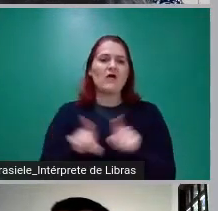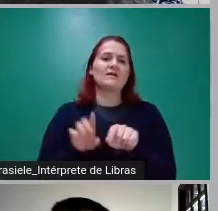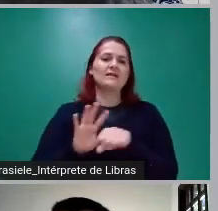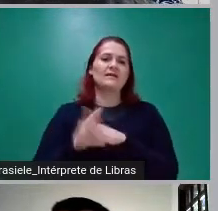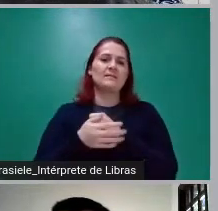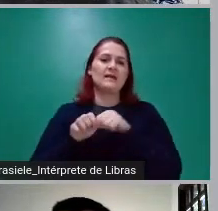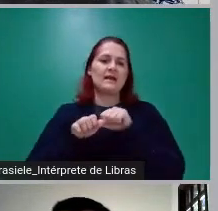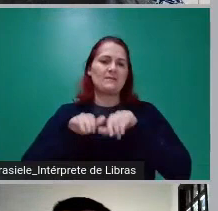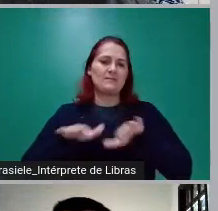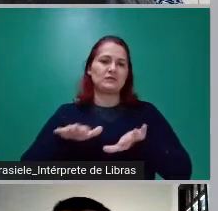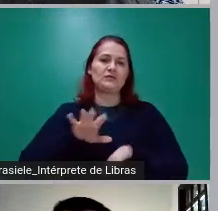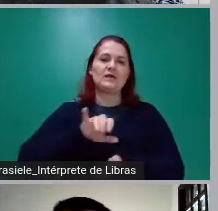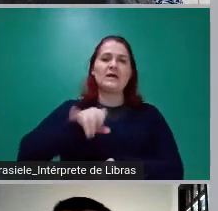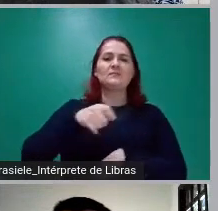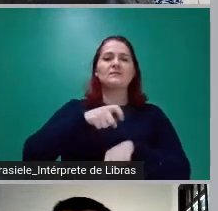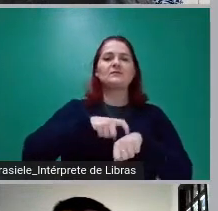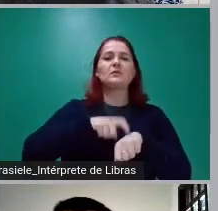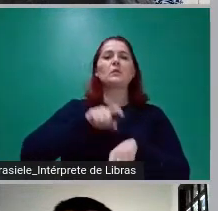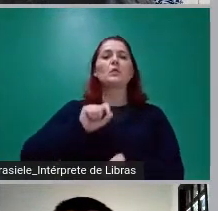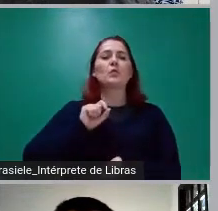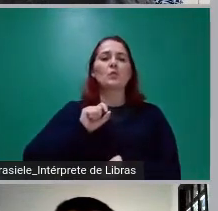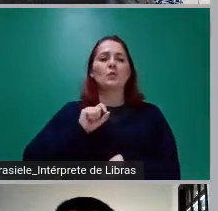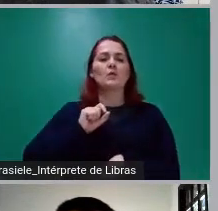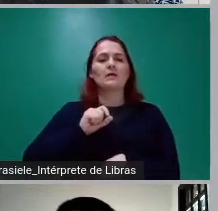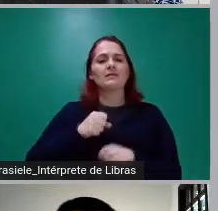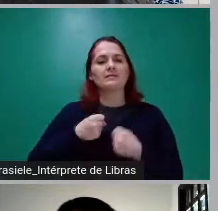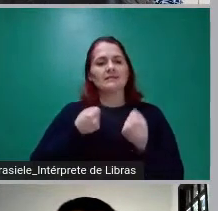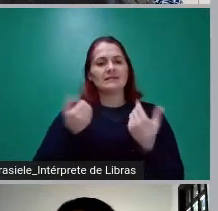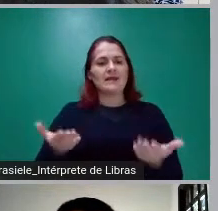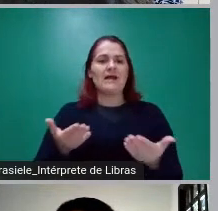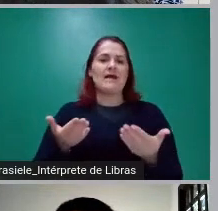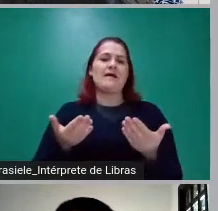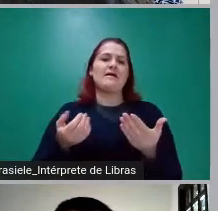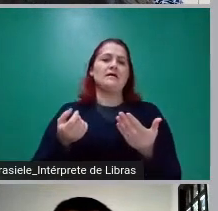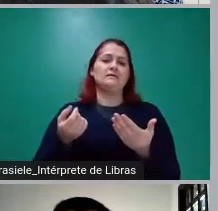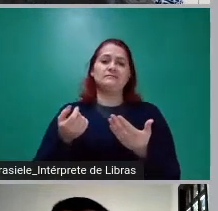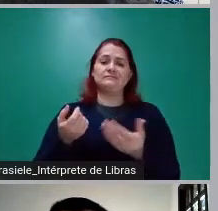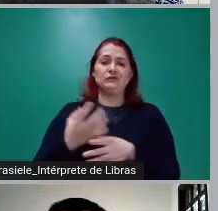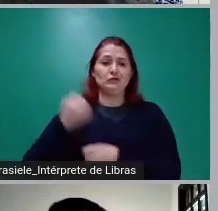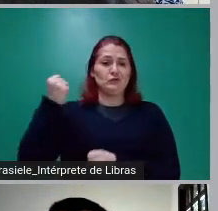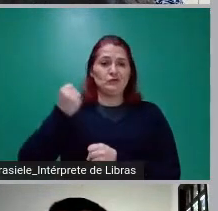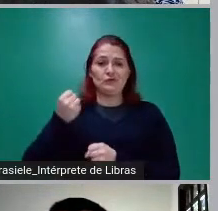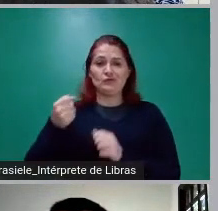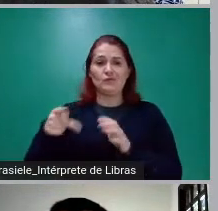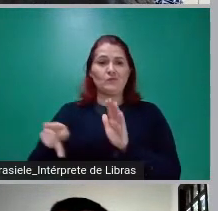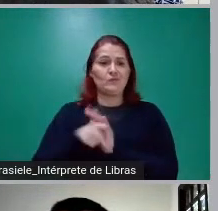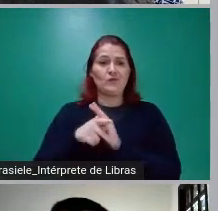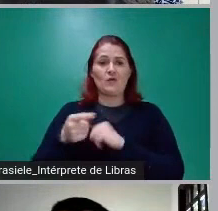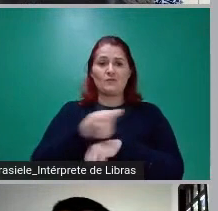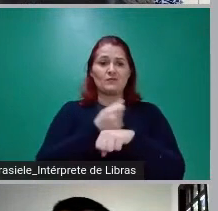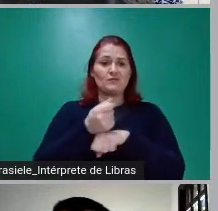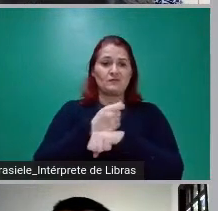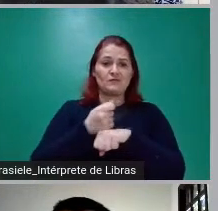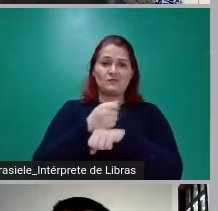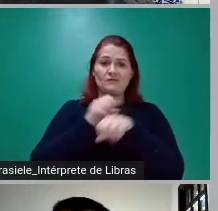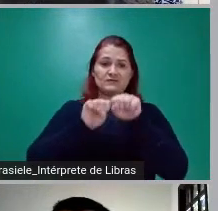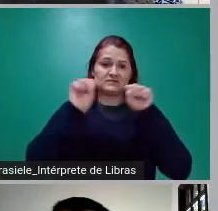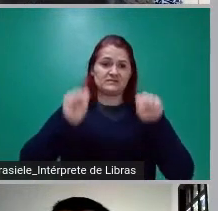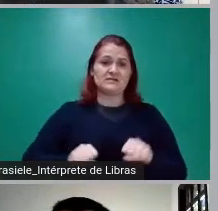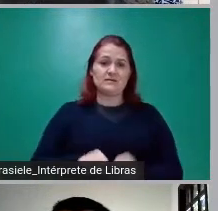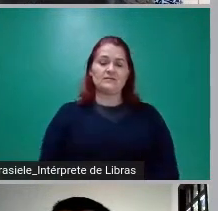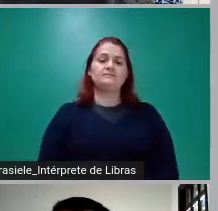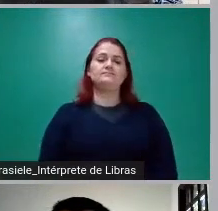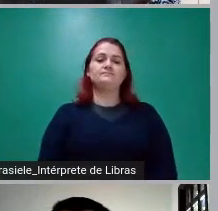de 2020 para 2021 para mais benesses ao sistema financeiro. As operações compromissadas, de um lado, o